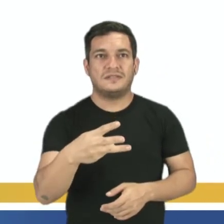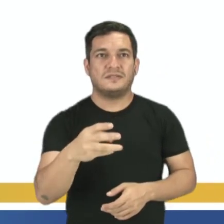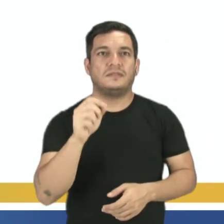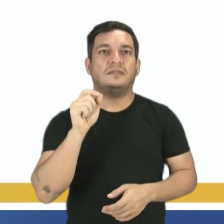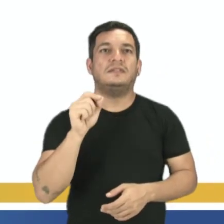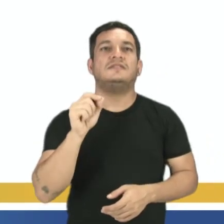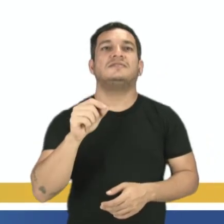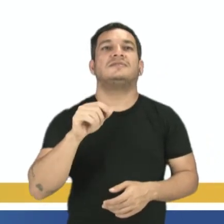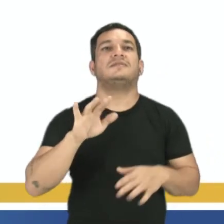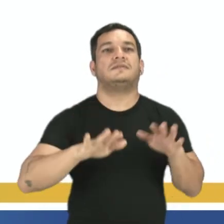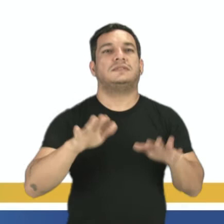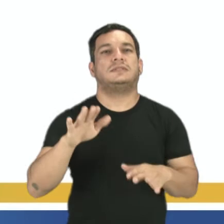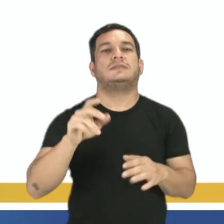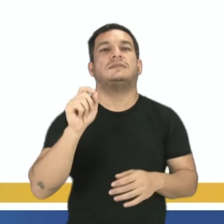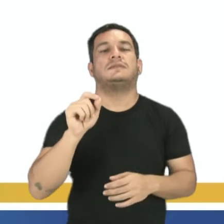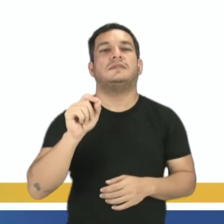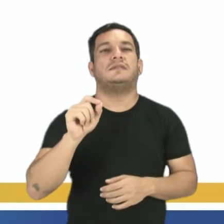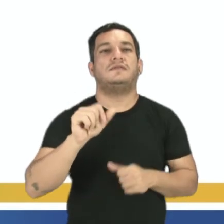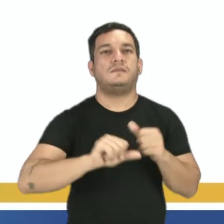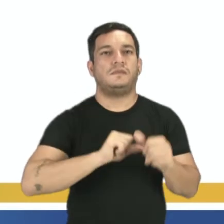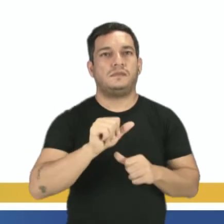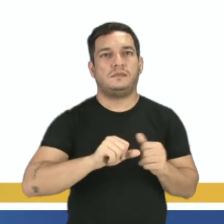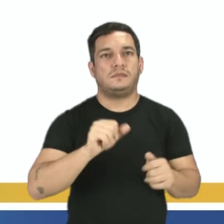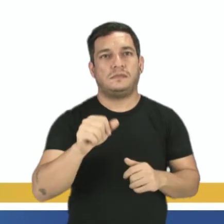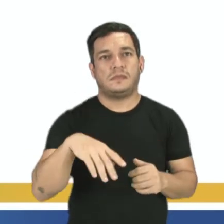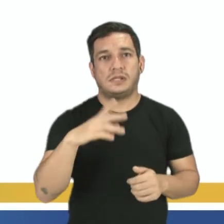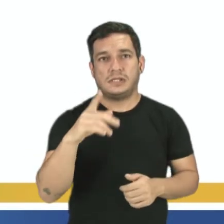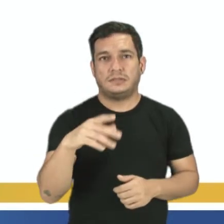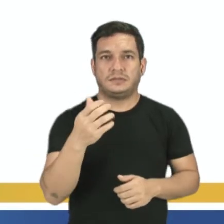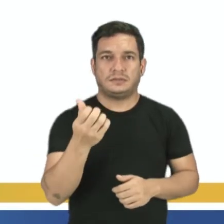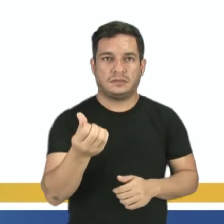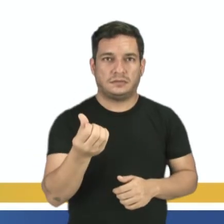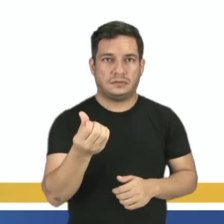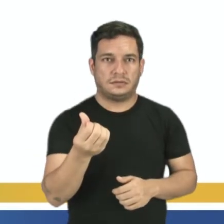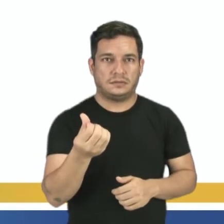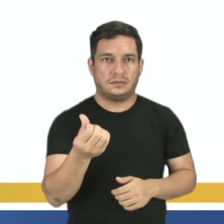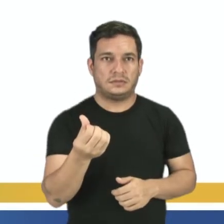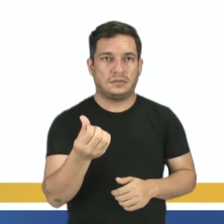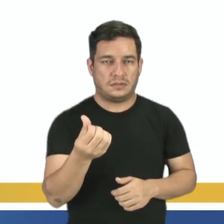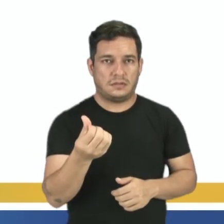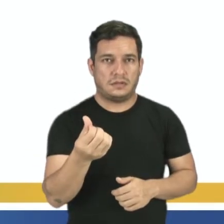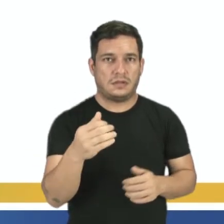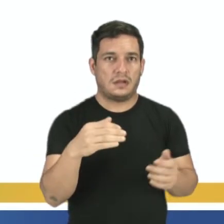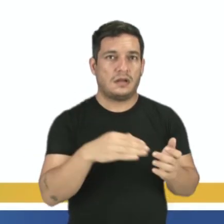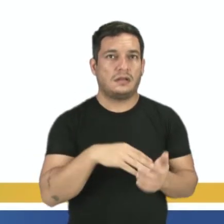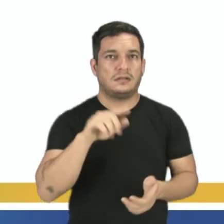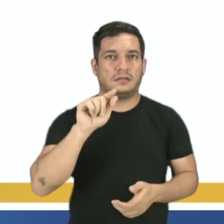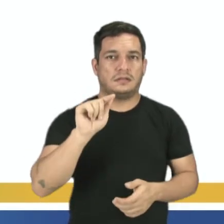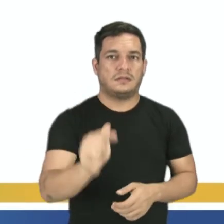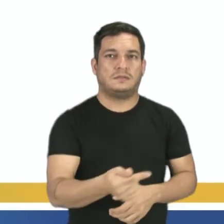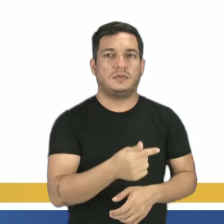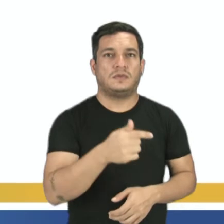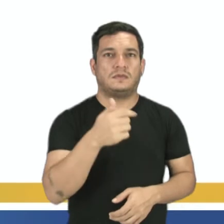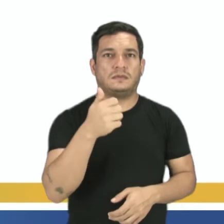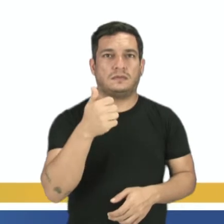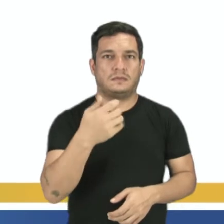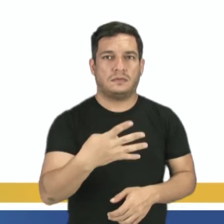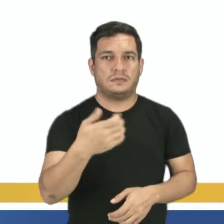73 o ranking que está ranqueado entre os regimes totalitários, aí está de 6 para 7